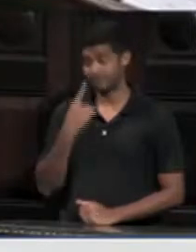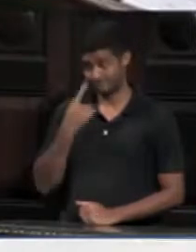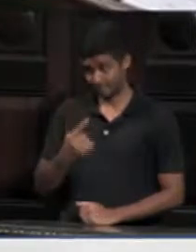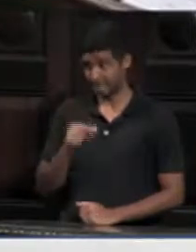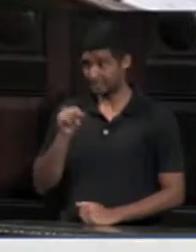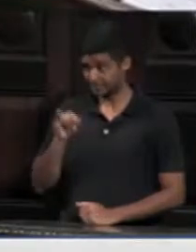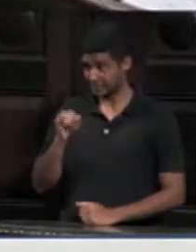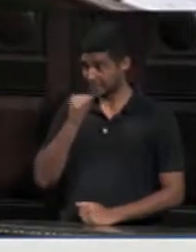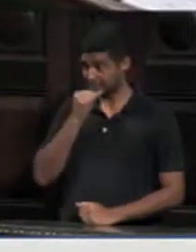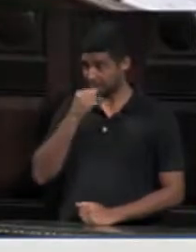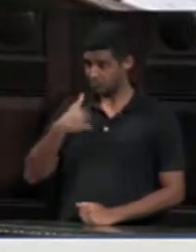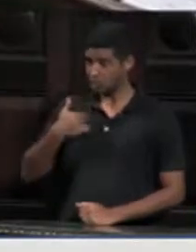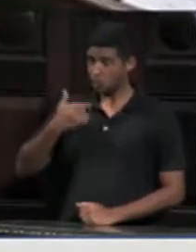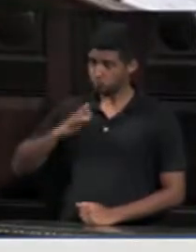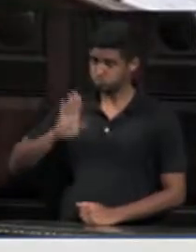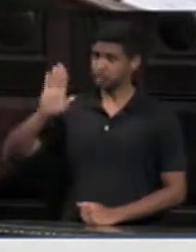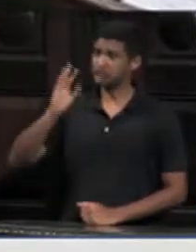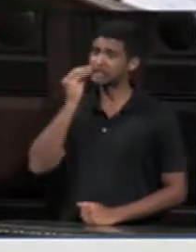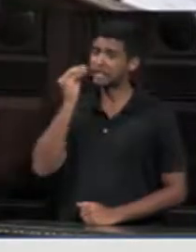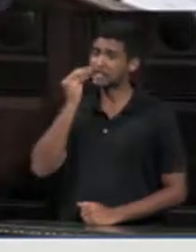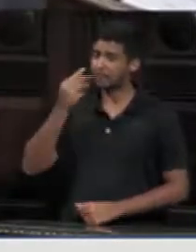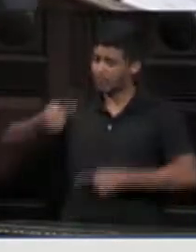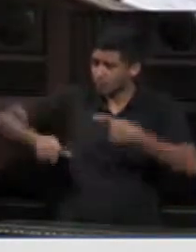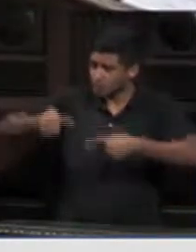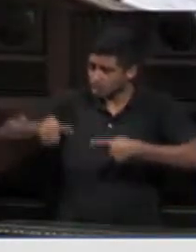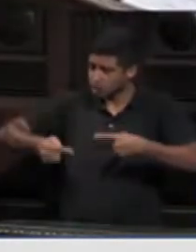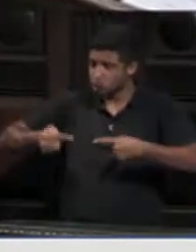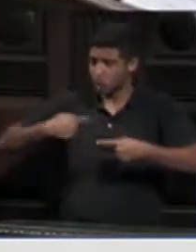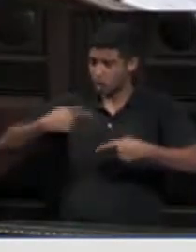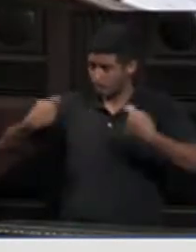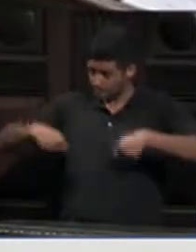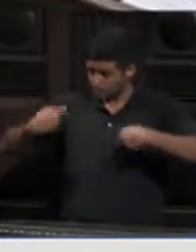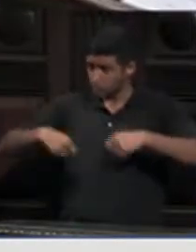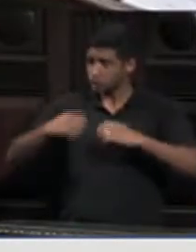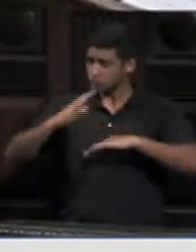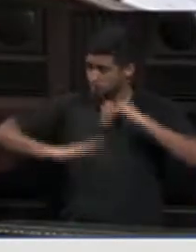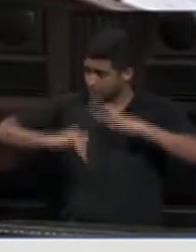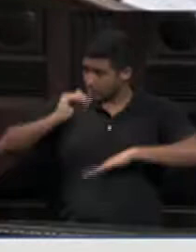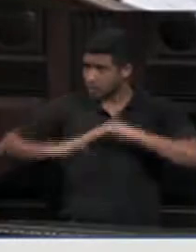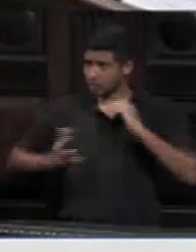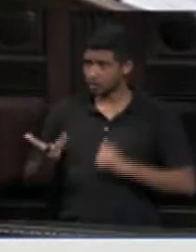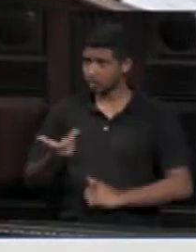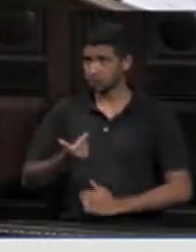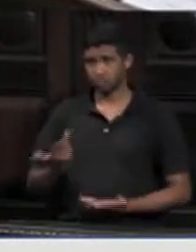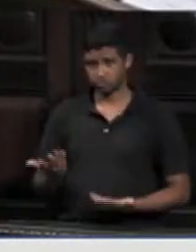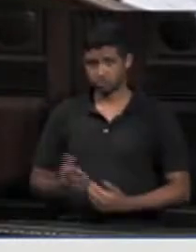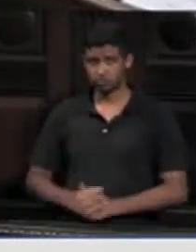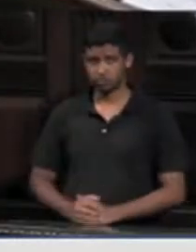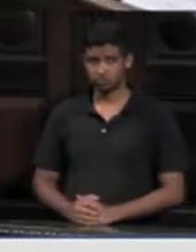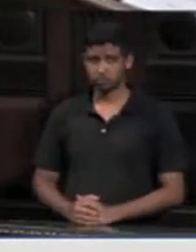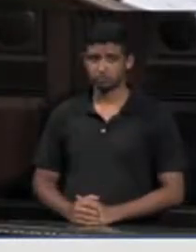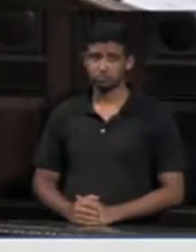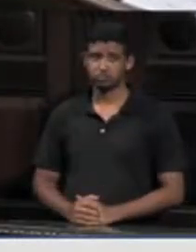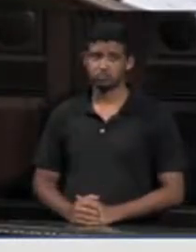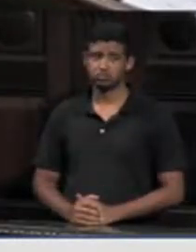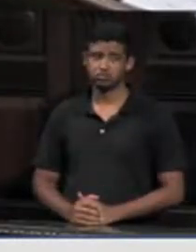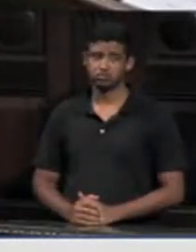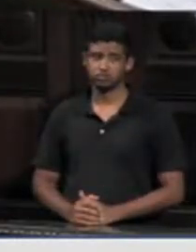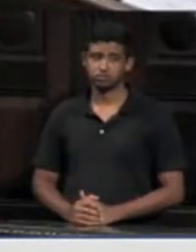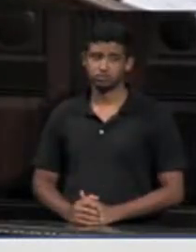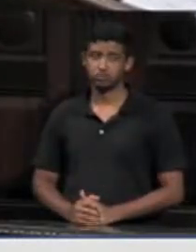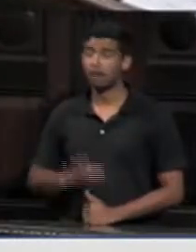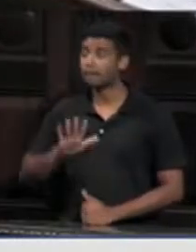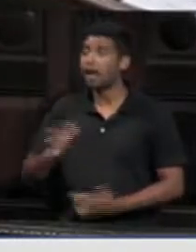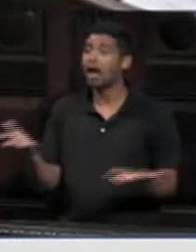generaliza, que debocha, que fortalece a generalização, é no meio artístico e cultural.